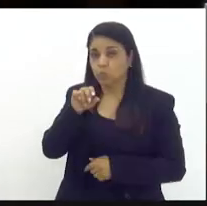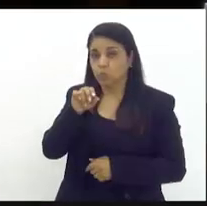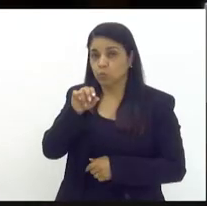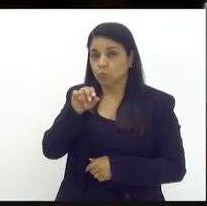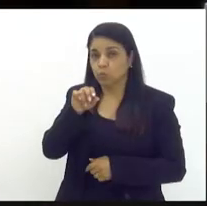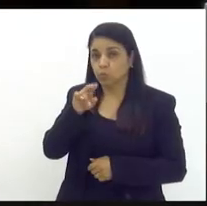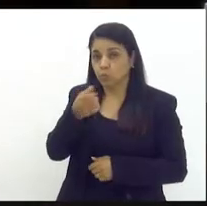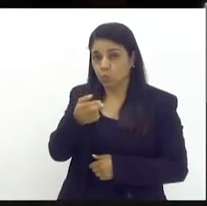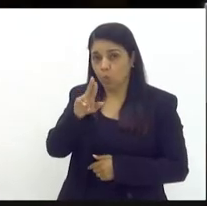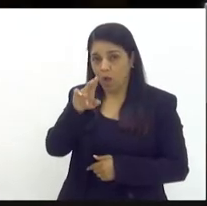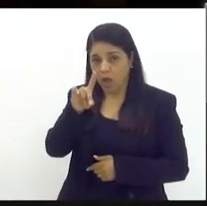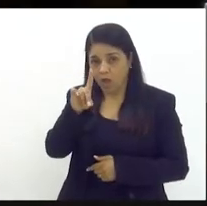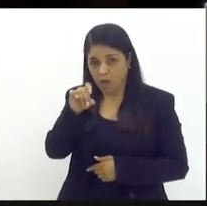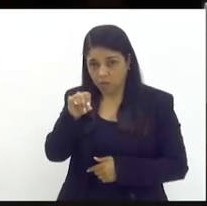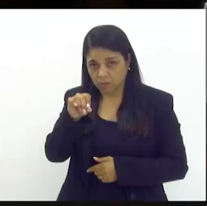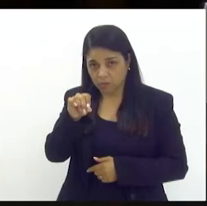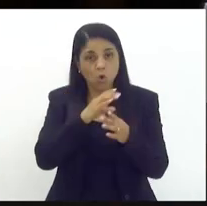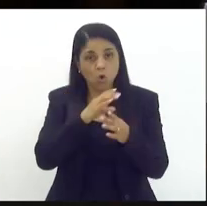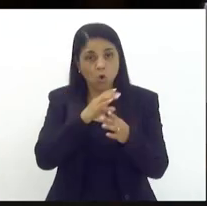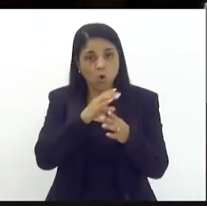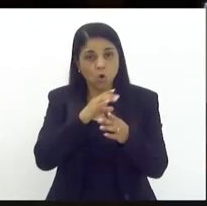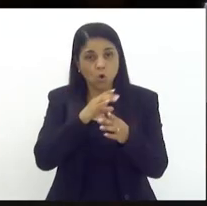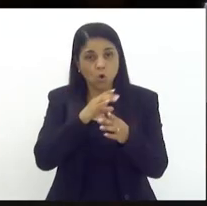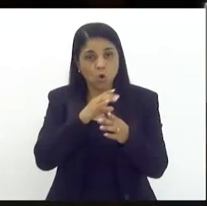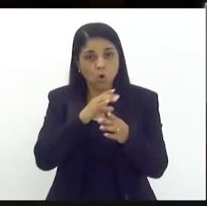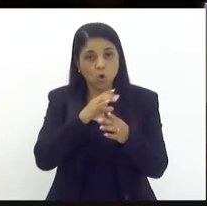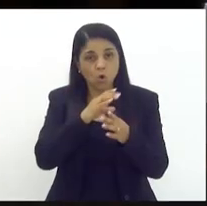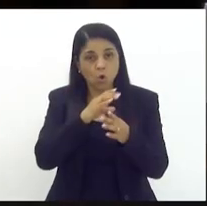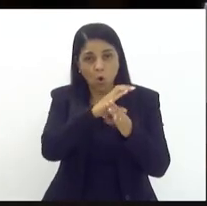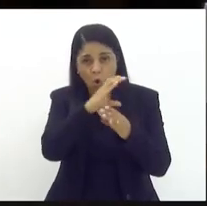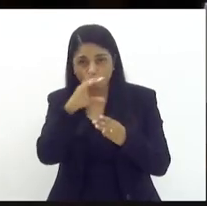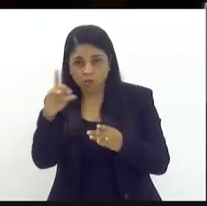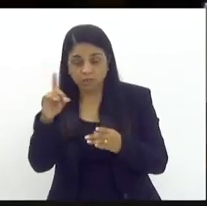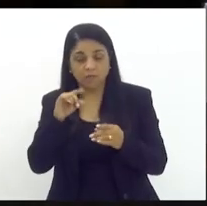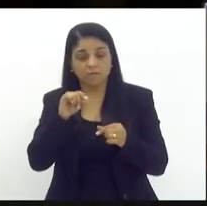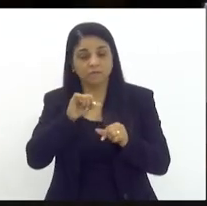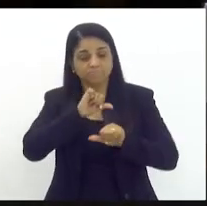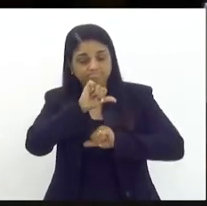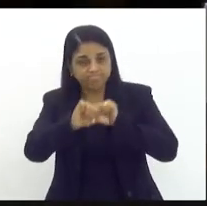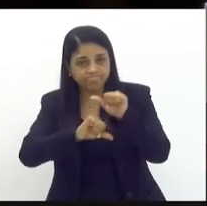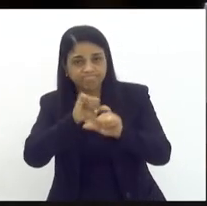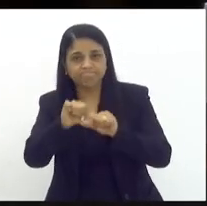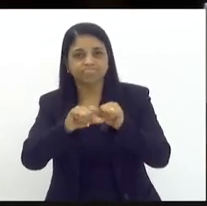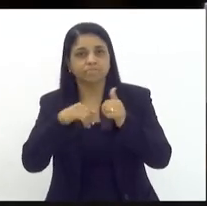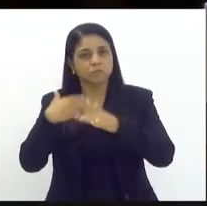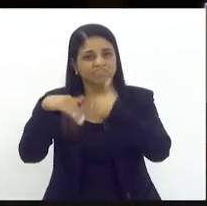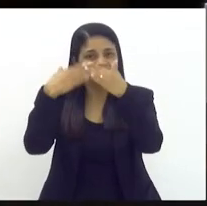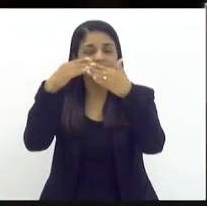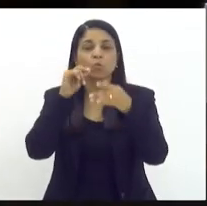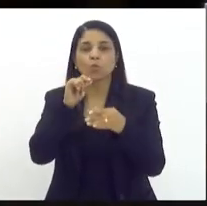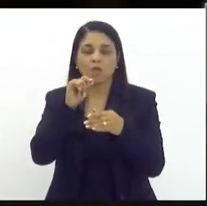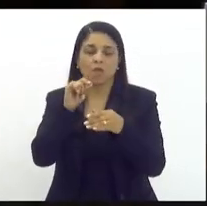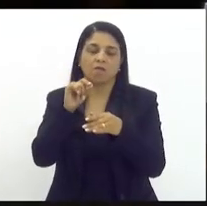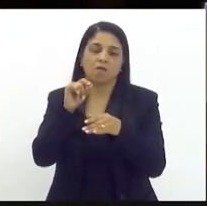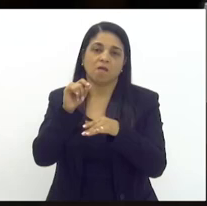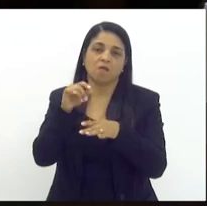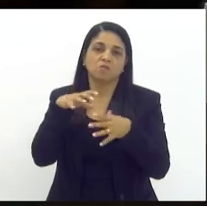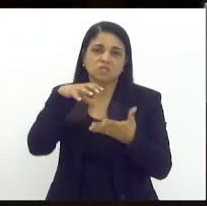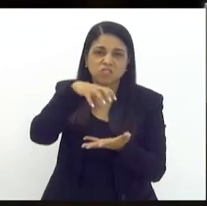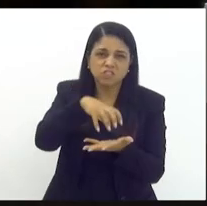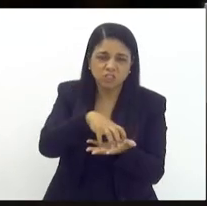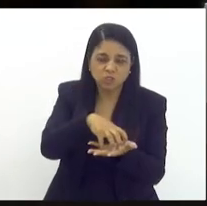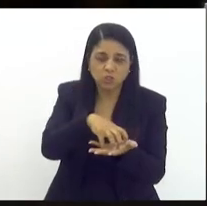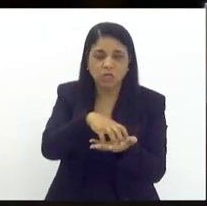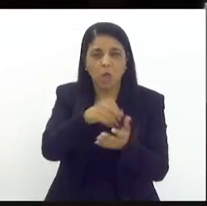coordenava isso o grande impeditivo da reforma não avançar foi a questão Federativa e a questão setorial ou seja